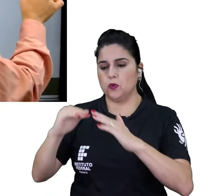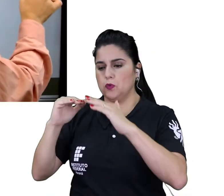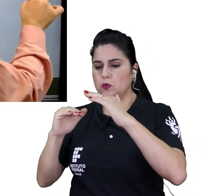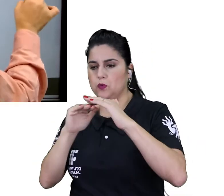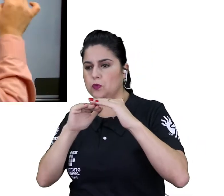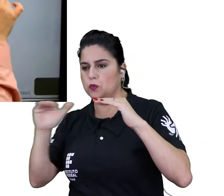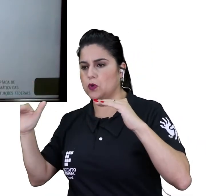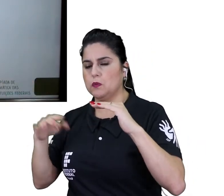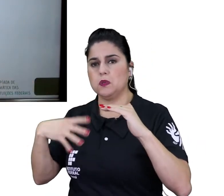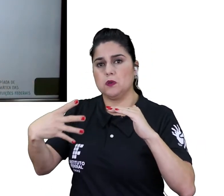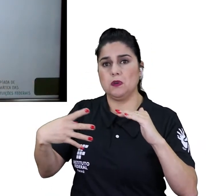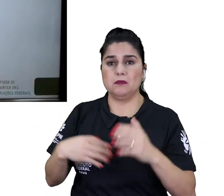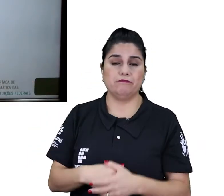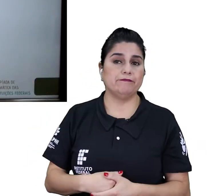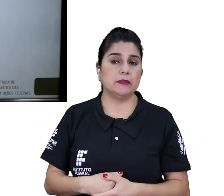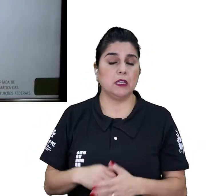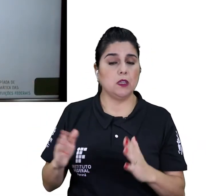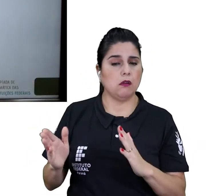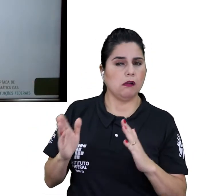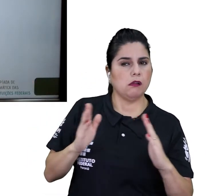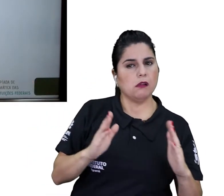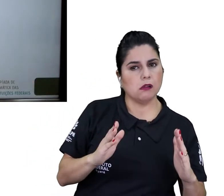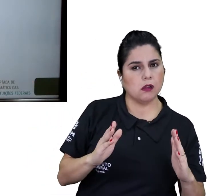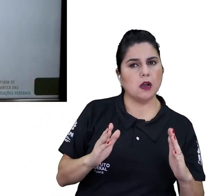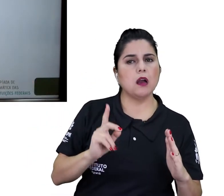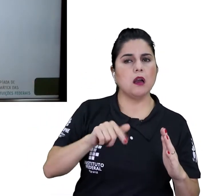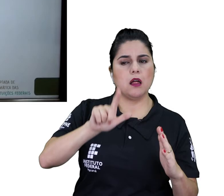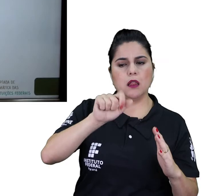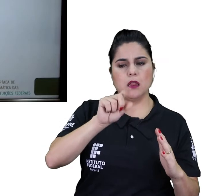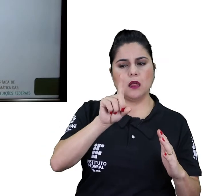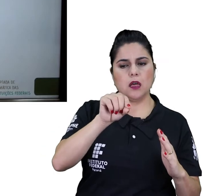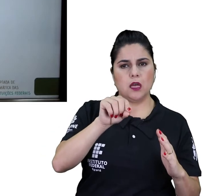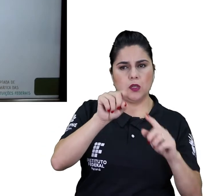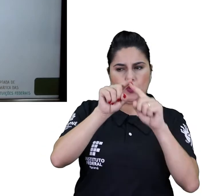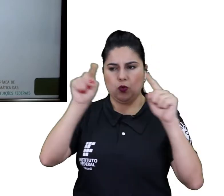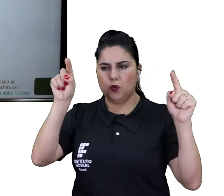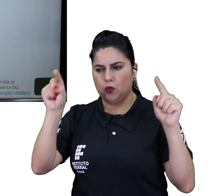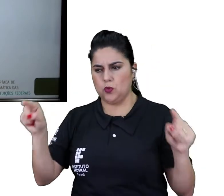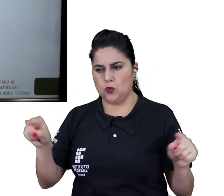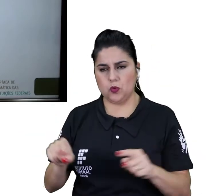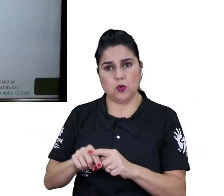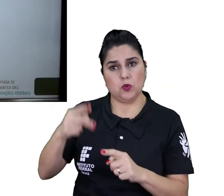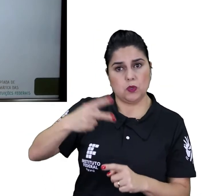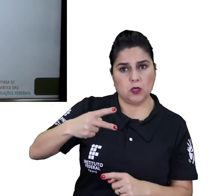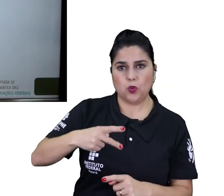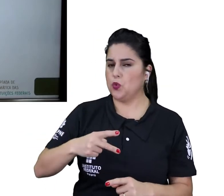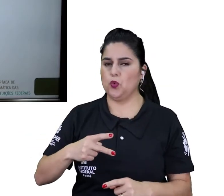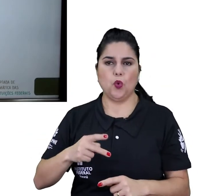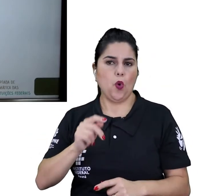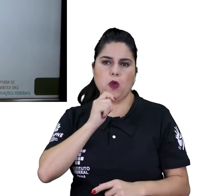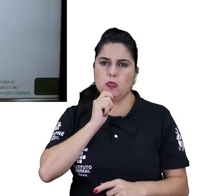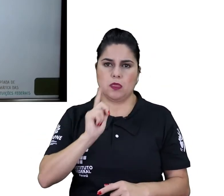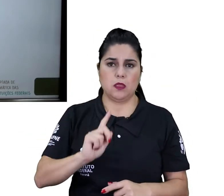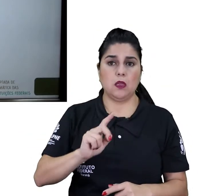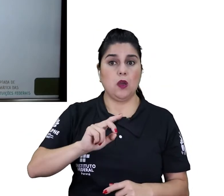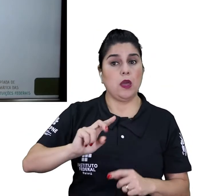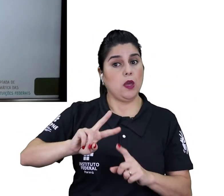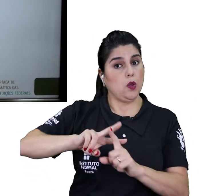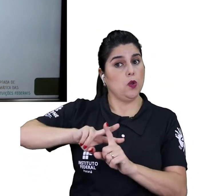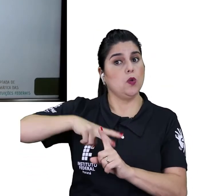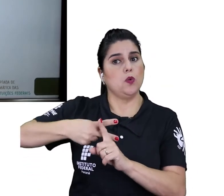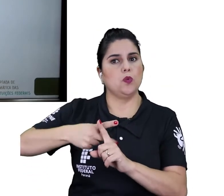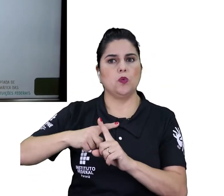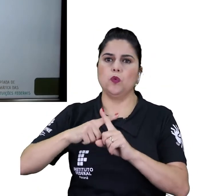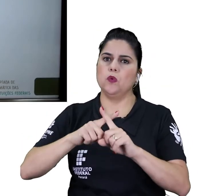sobre 4. Ainda não é o lado deste hexágono, esse segundo hexágono regular. Vai ser o